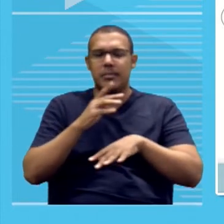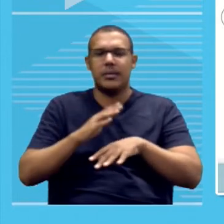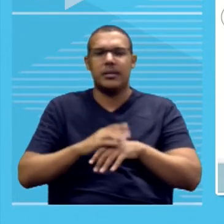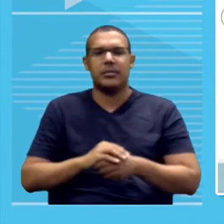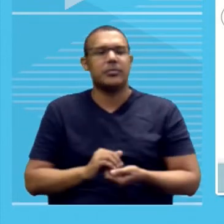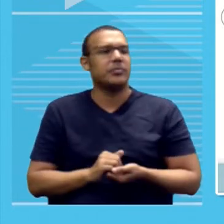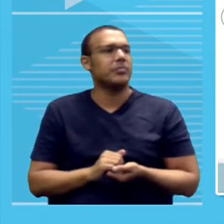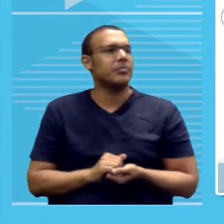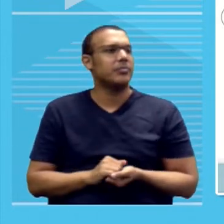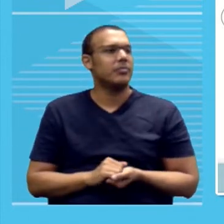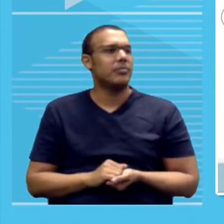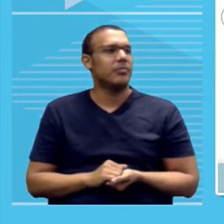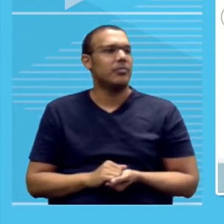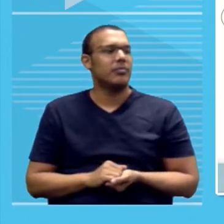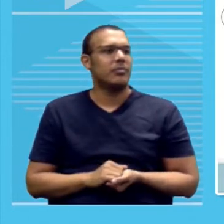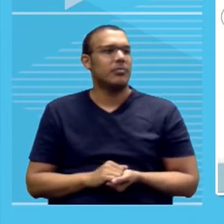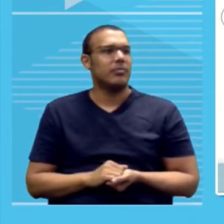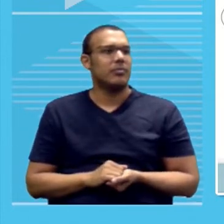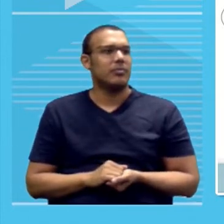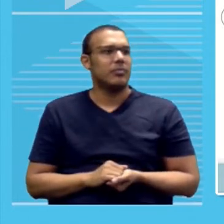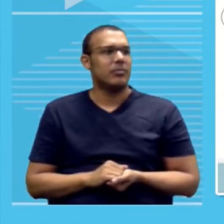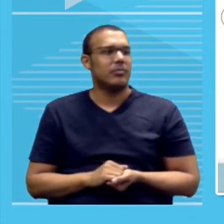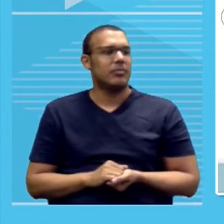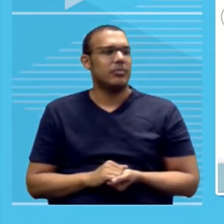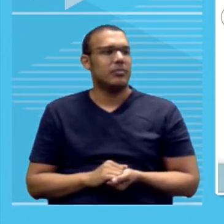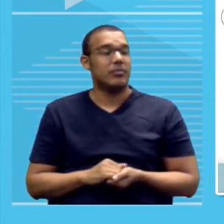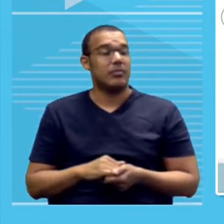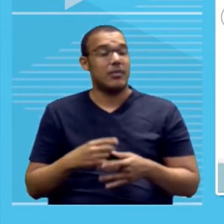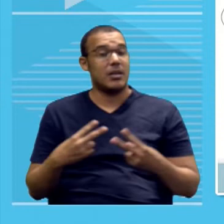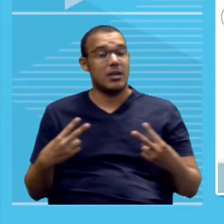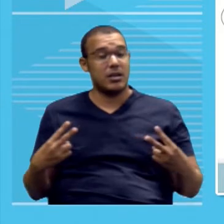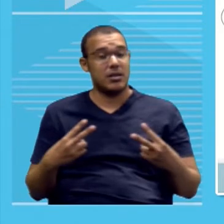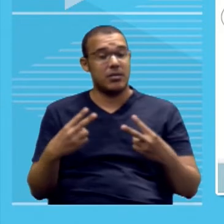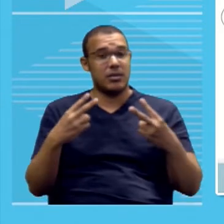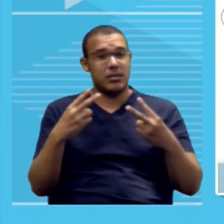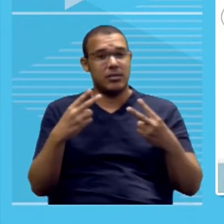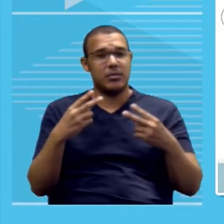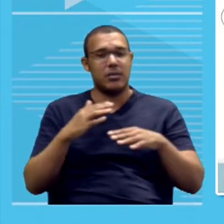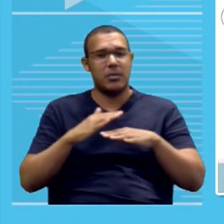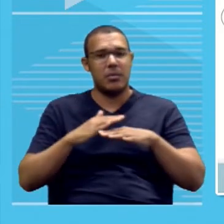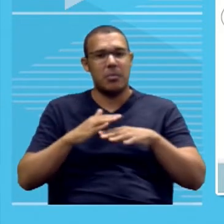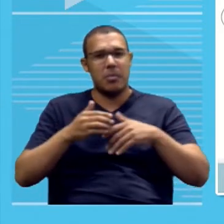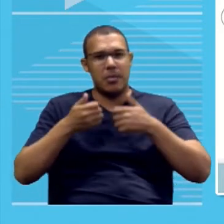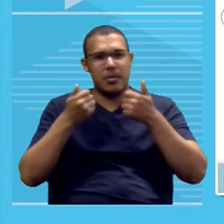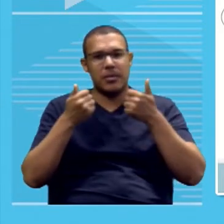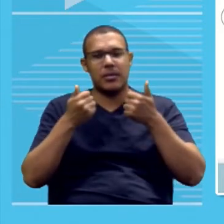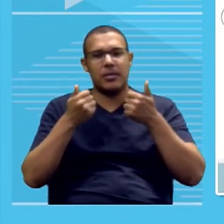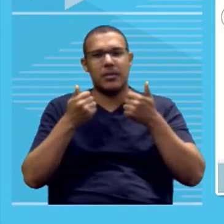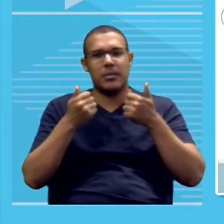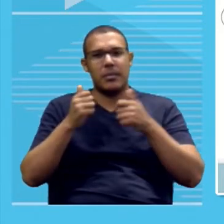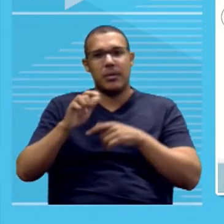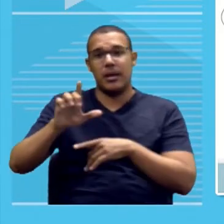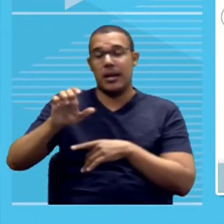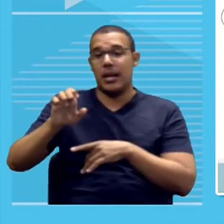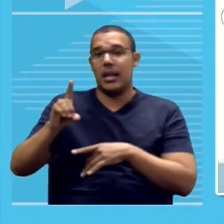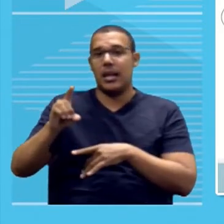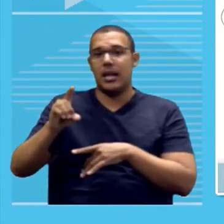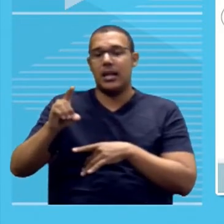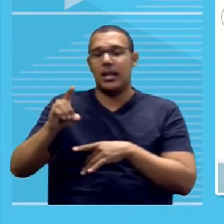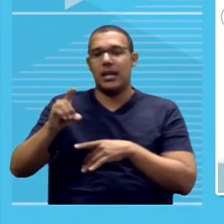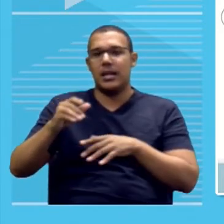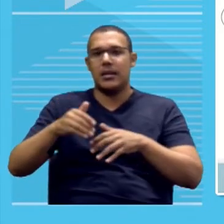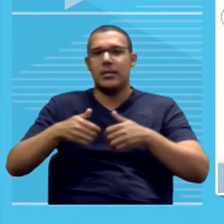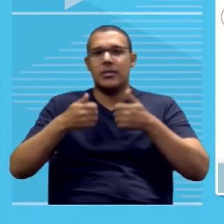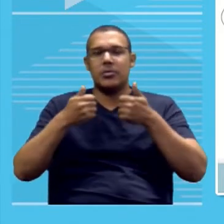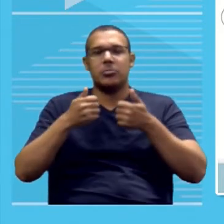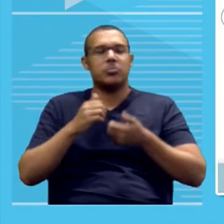fluorescente. Então, você teria um valor de durabilidade muito melhor para a LED, né? A LED ganha